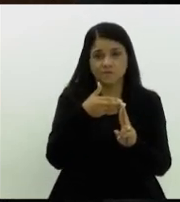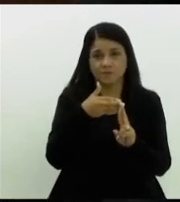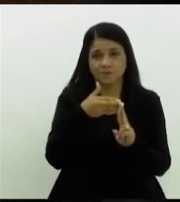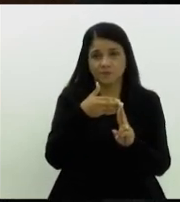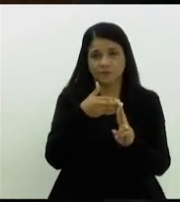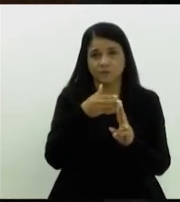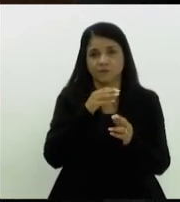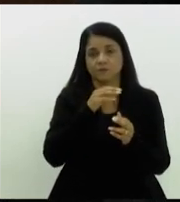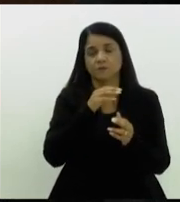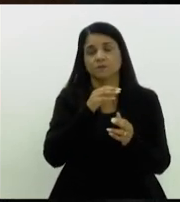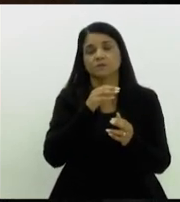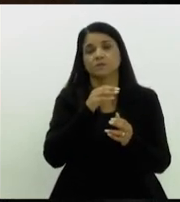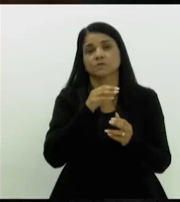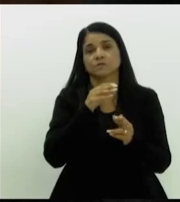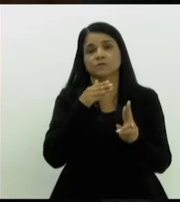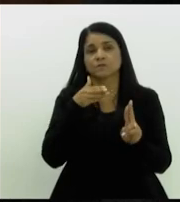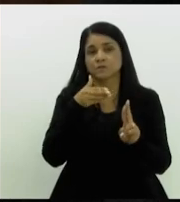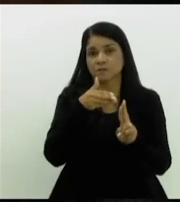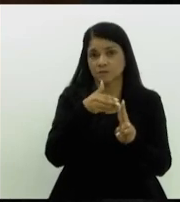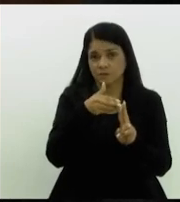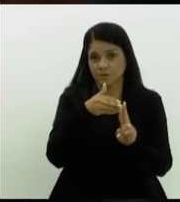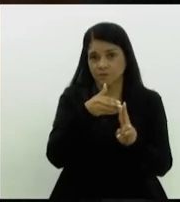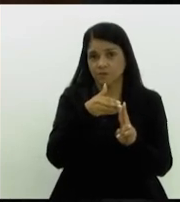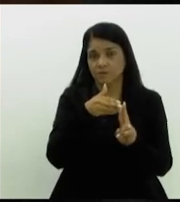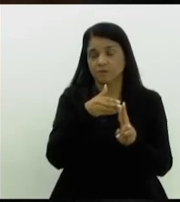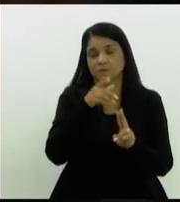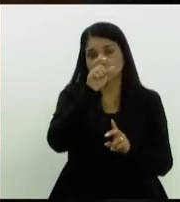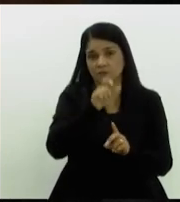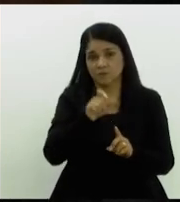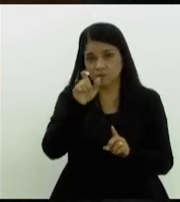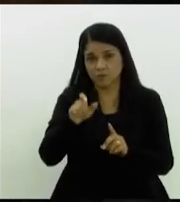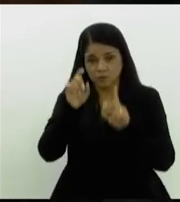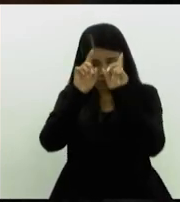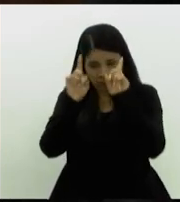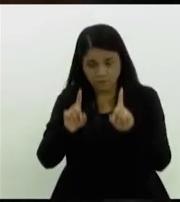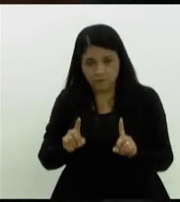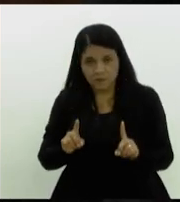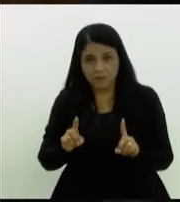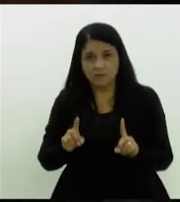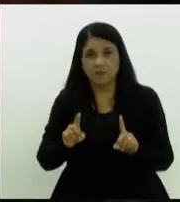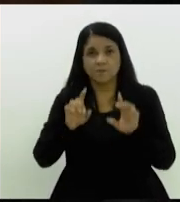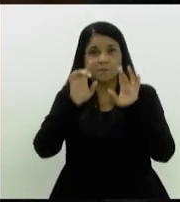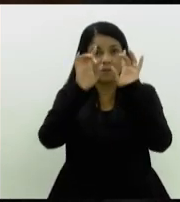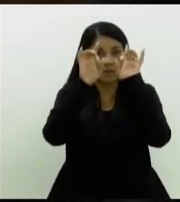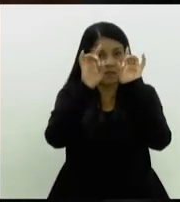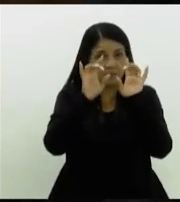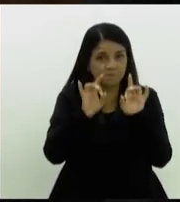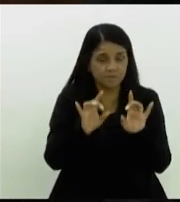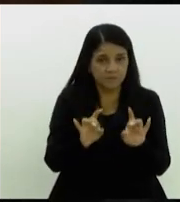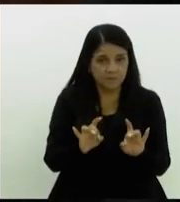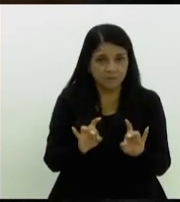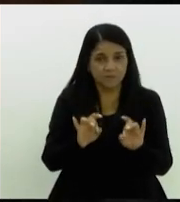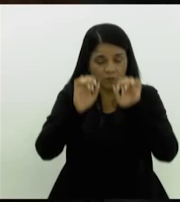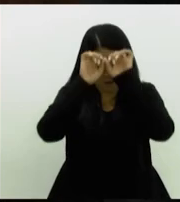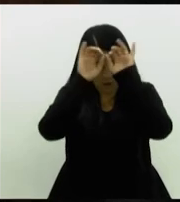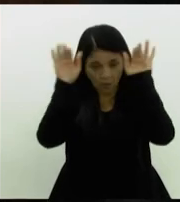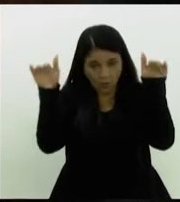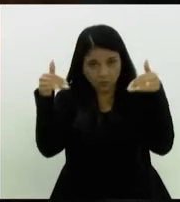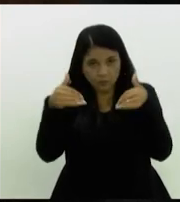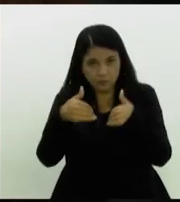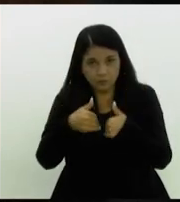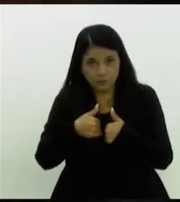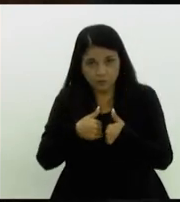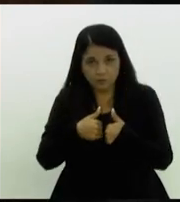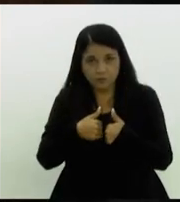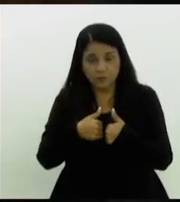dos portadores, das pessoas com deficiência, em especial as pessoas com autismo, mas